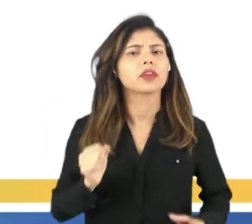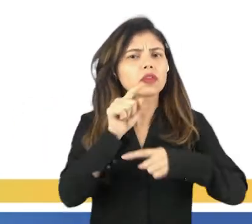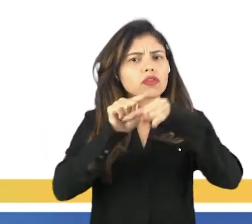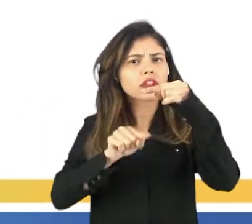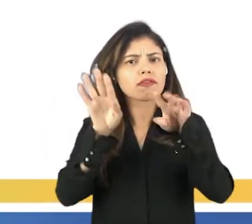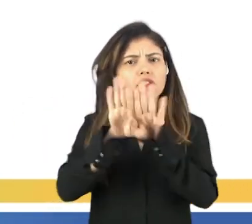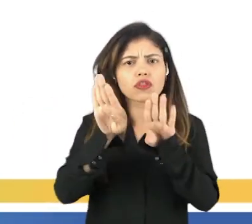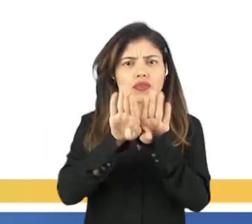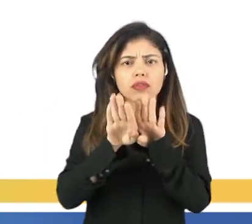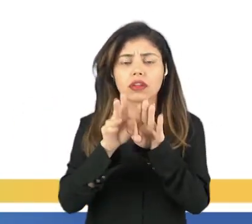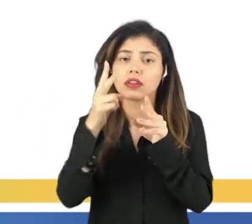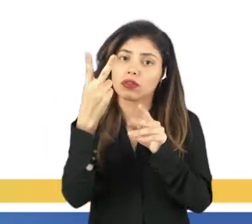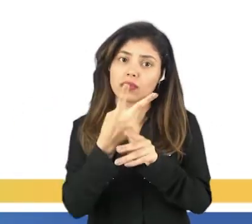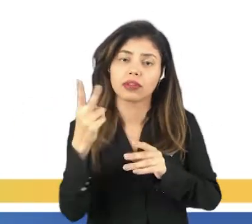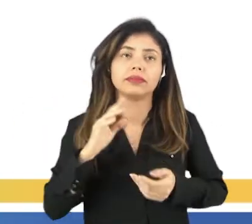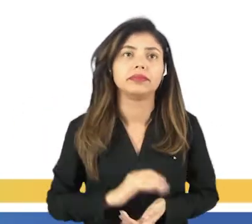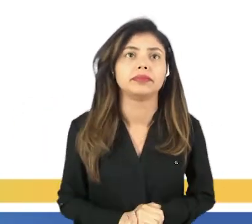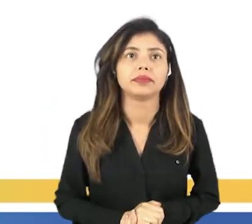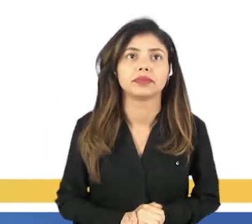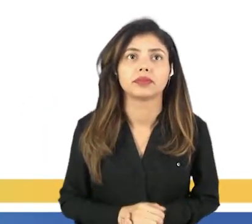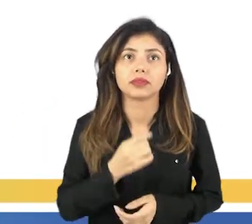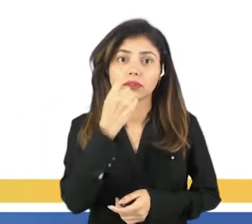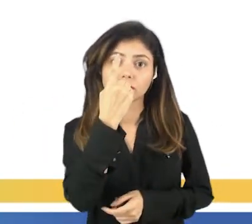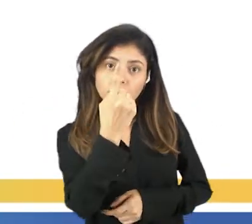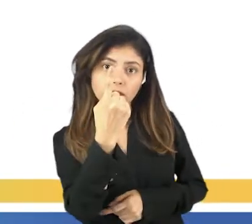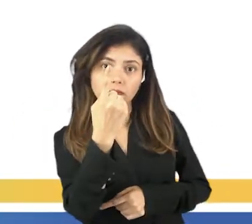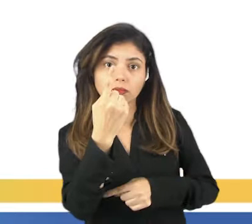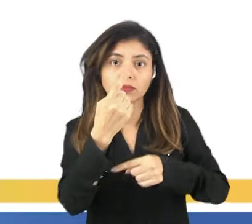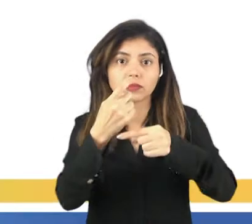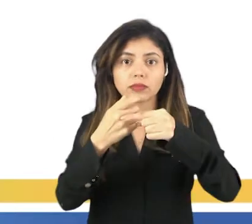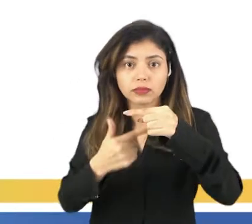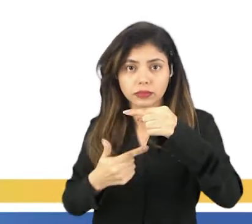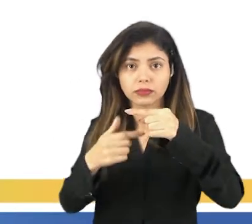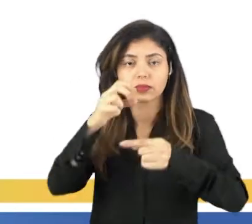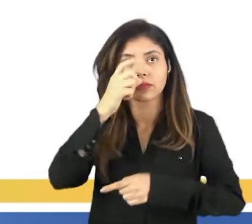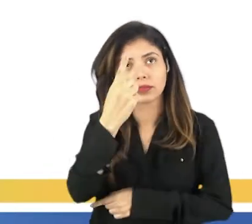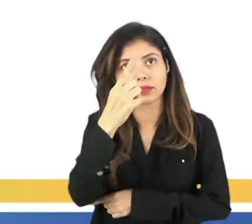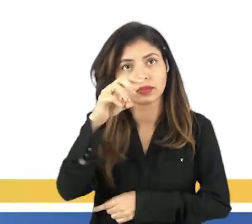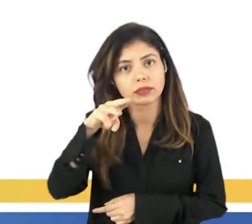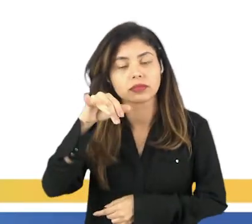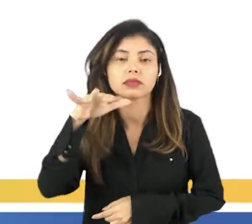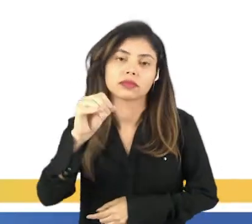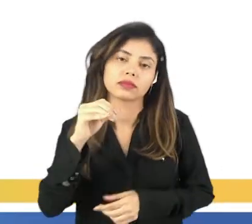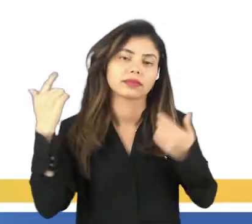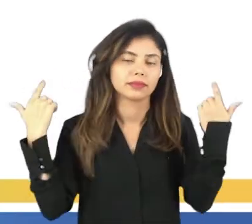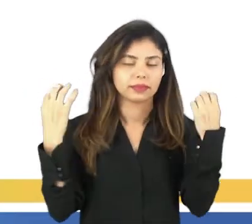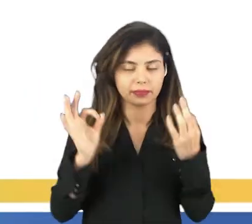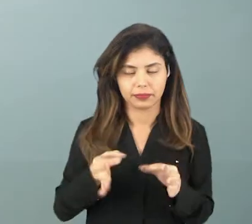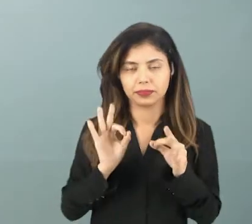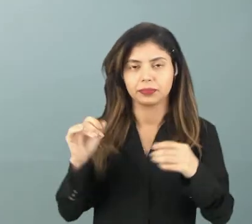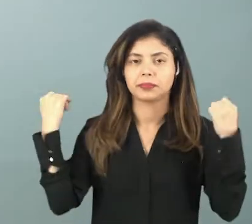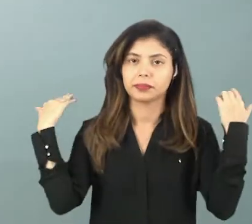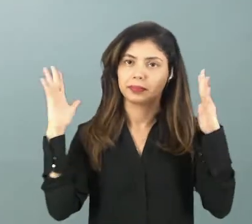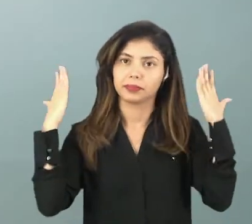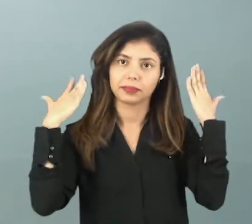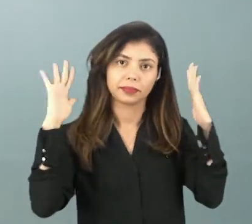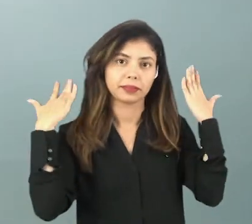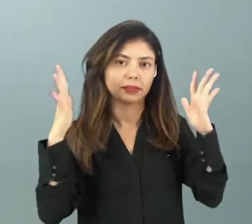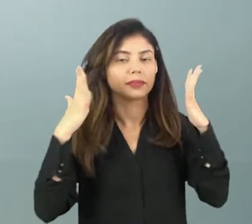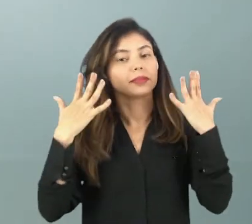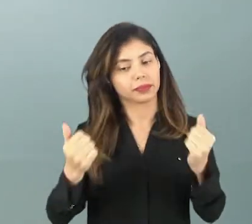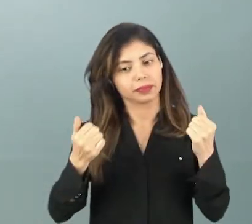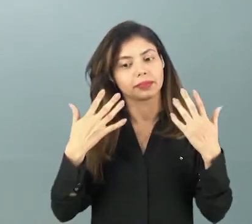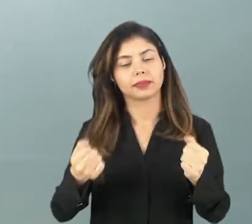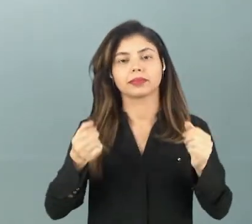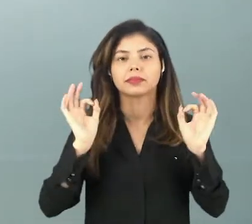divido em duas partes, eu tenho 1/2. Muito bem! Tenho certeza que vocês acertaram essa